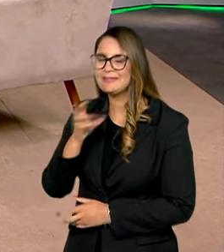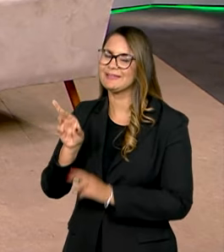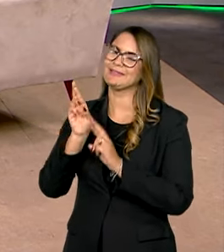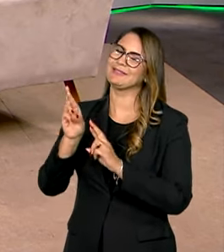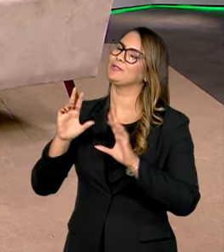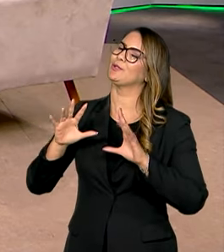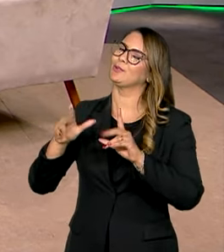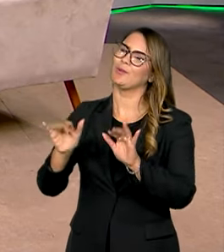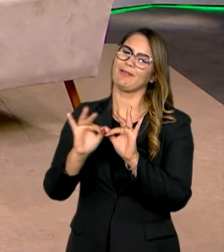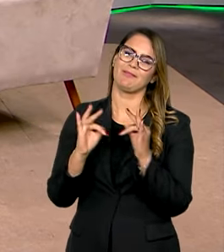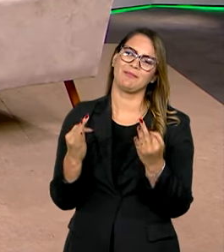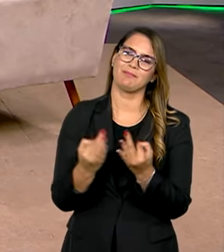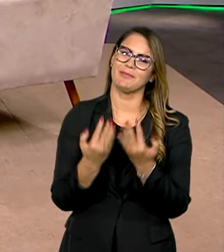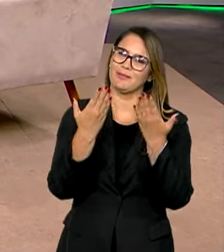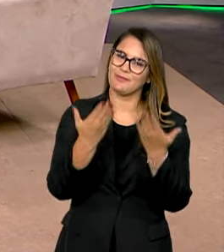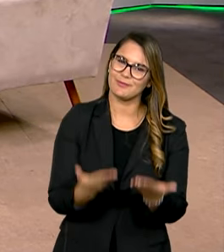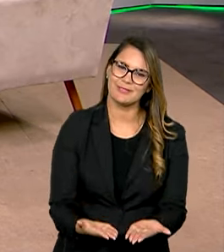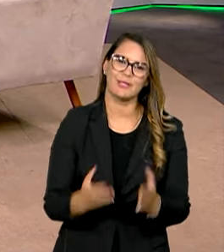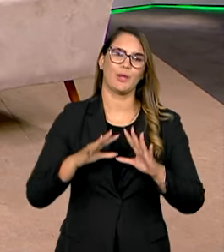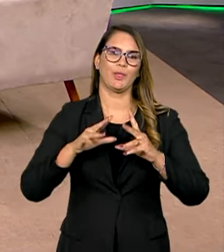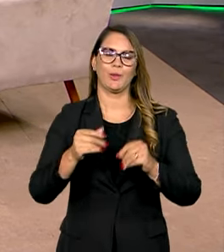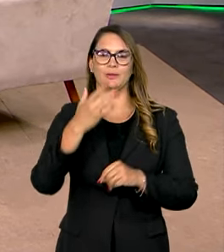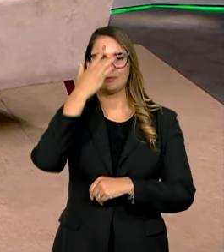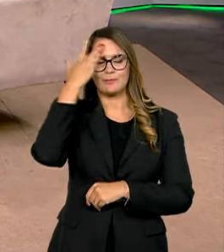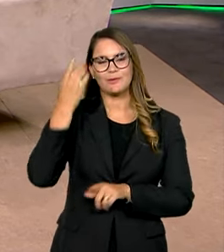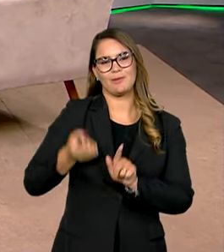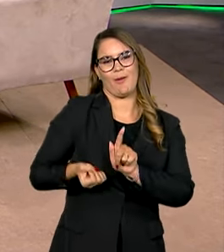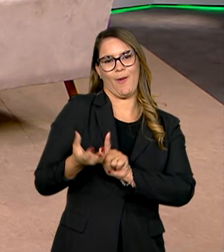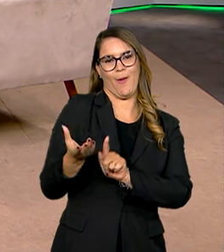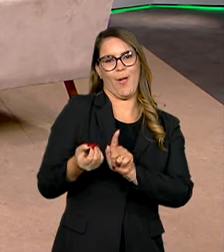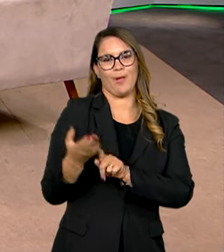desejar a todas as famílias, a você, Roberto, a todos que fazem o Canal